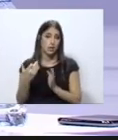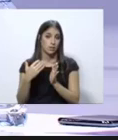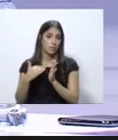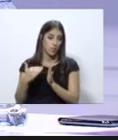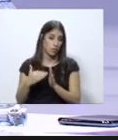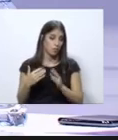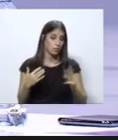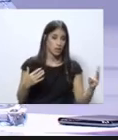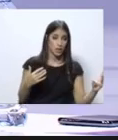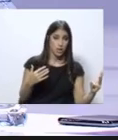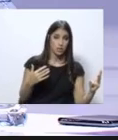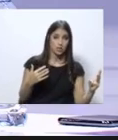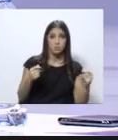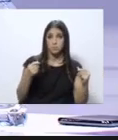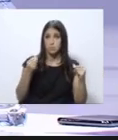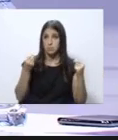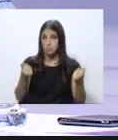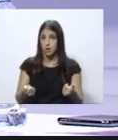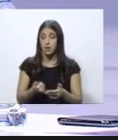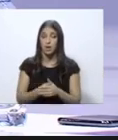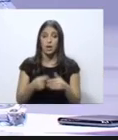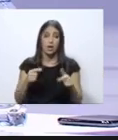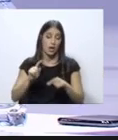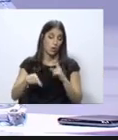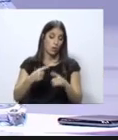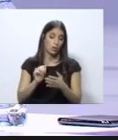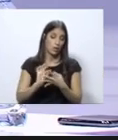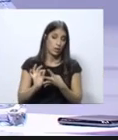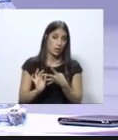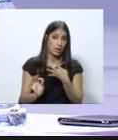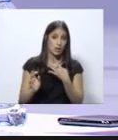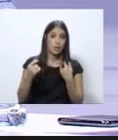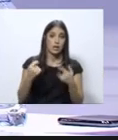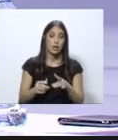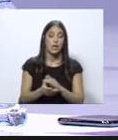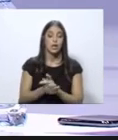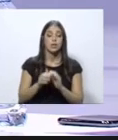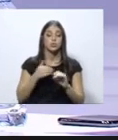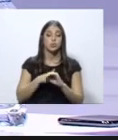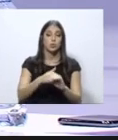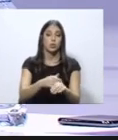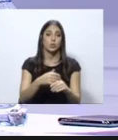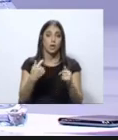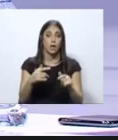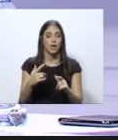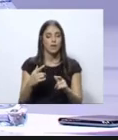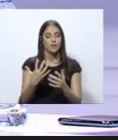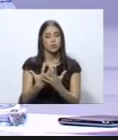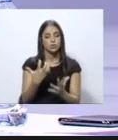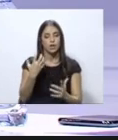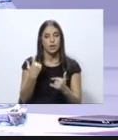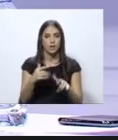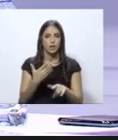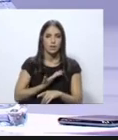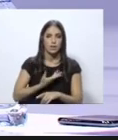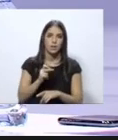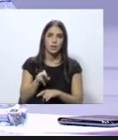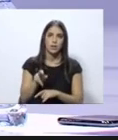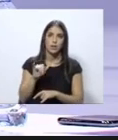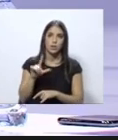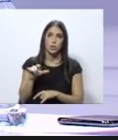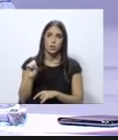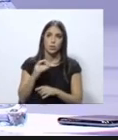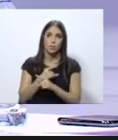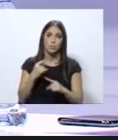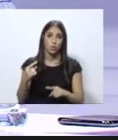muito bem. Tem outra característica que eu acho que é de sublinhar, é que é um jogador à imagem de Danilo, porque tem